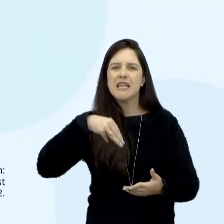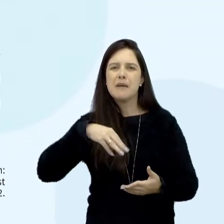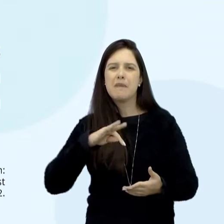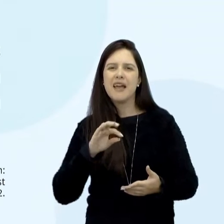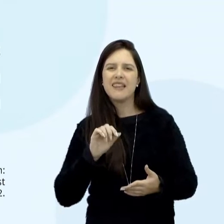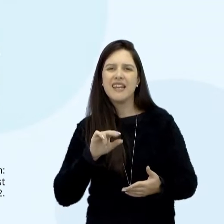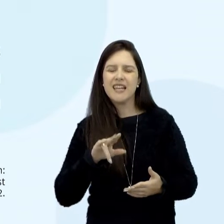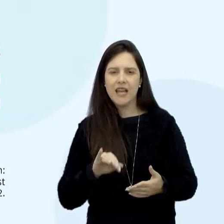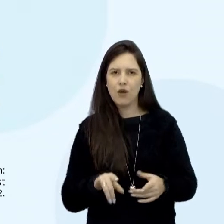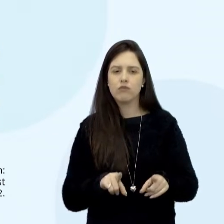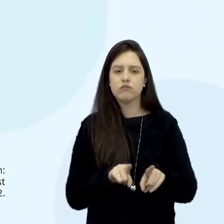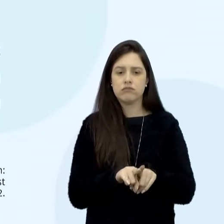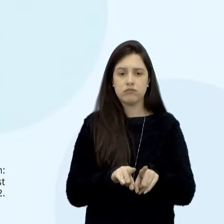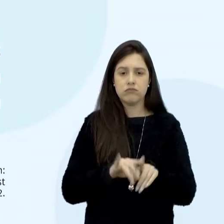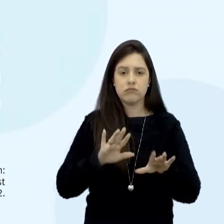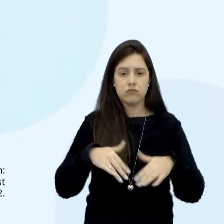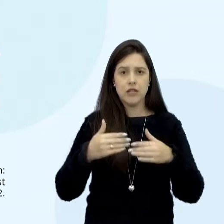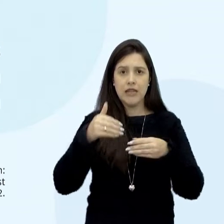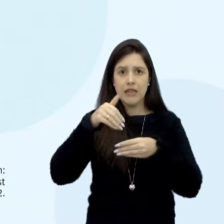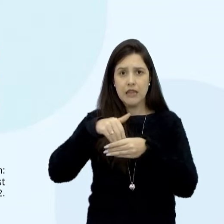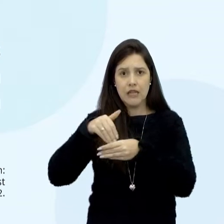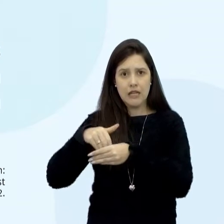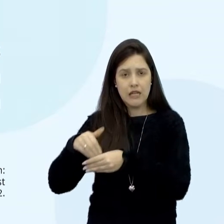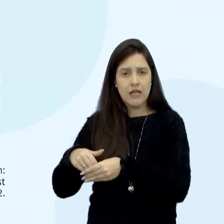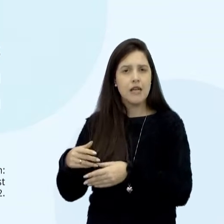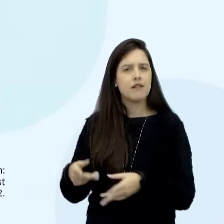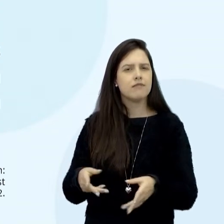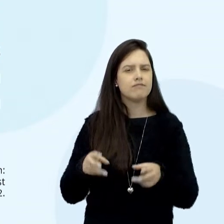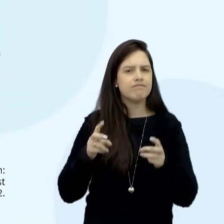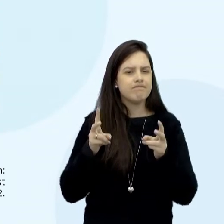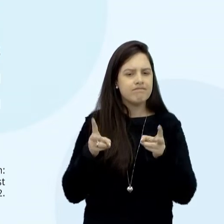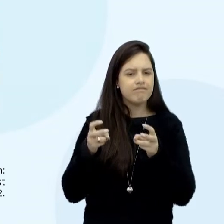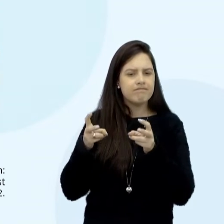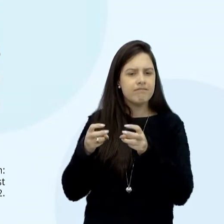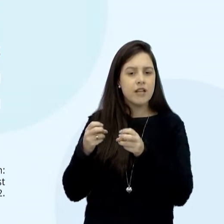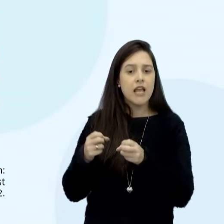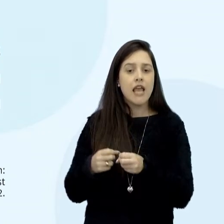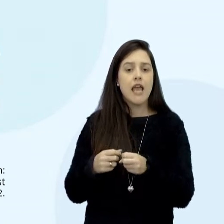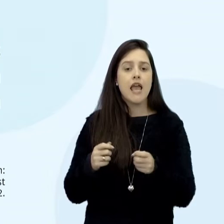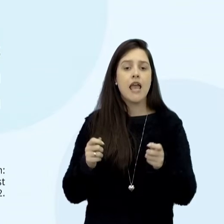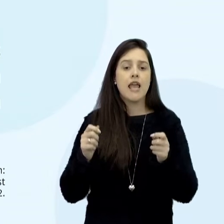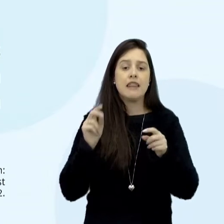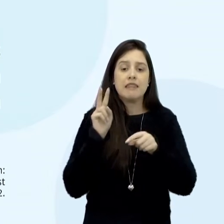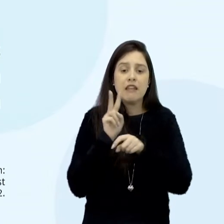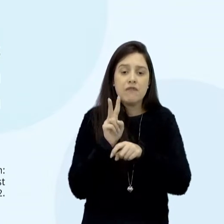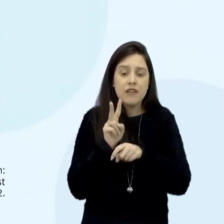país. E aí, tem a função de defender e favorecer